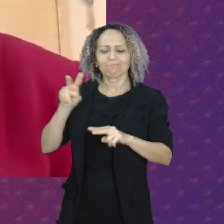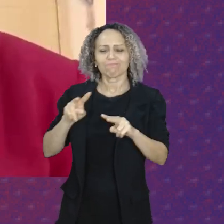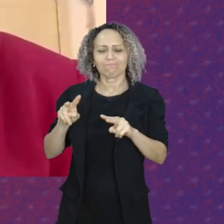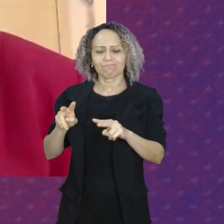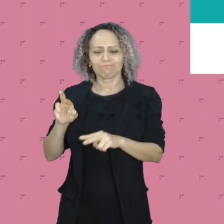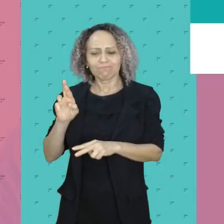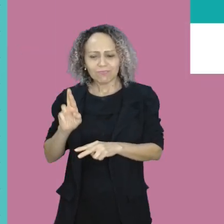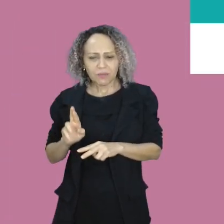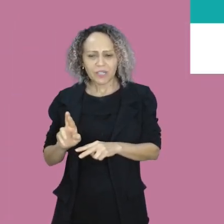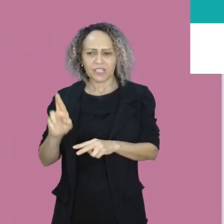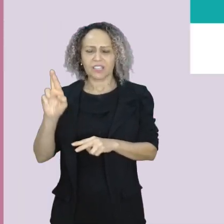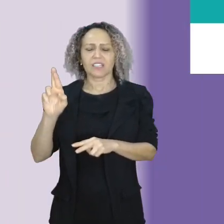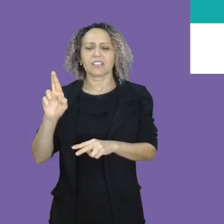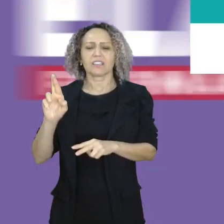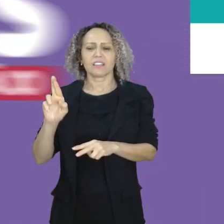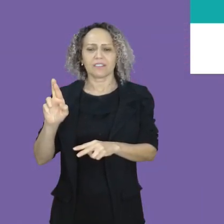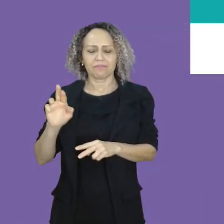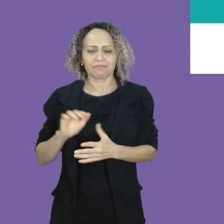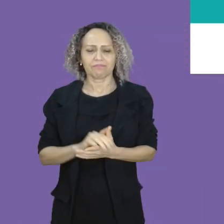ser relevado.